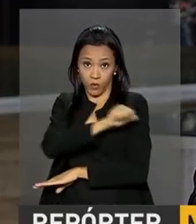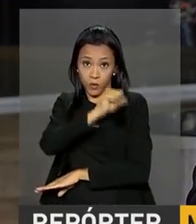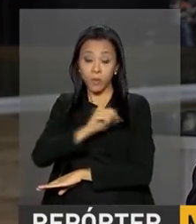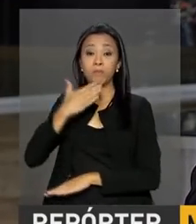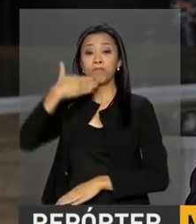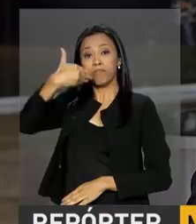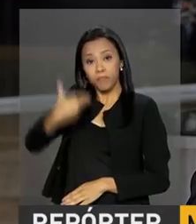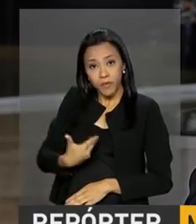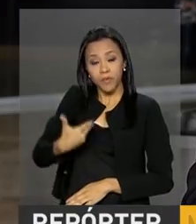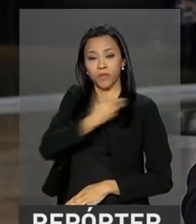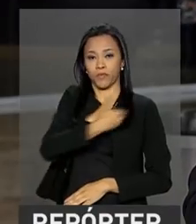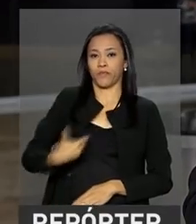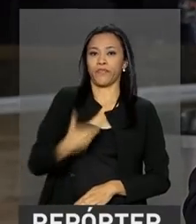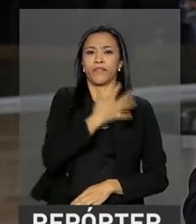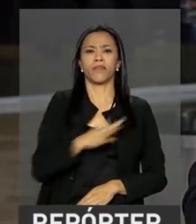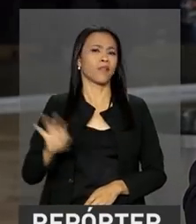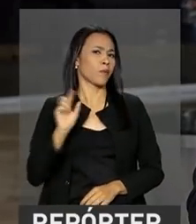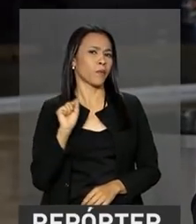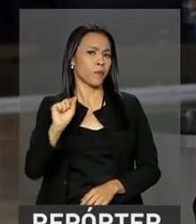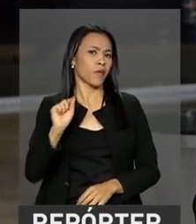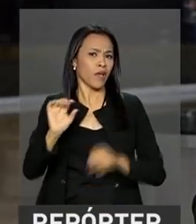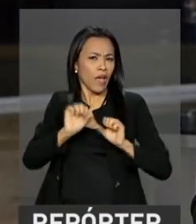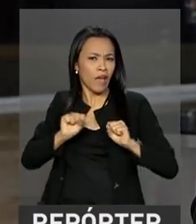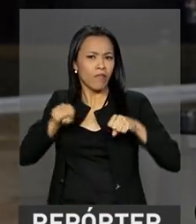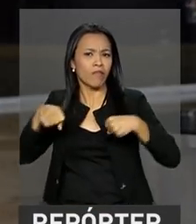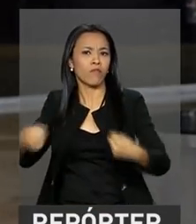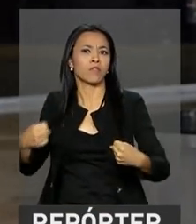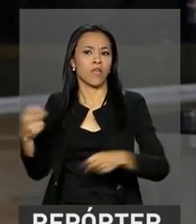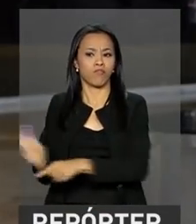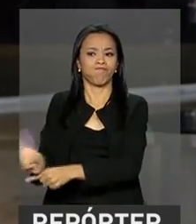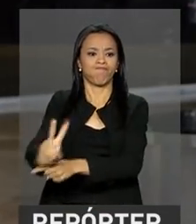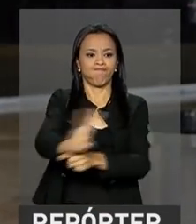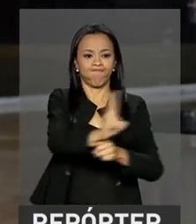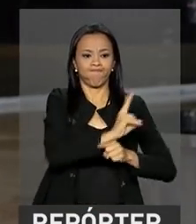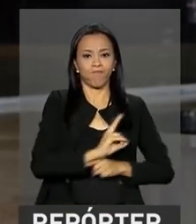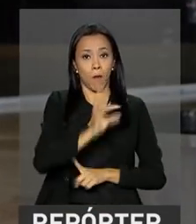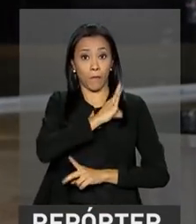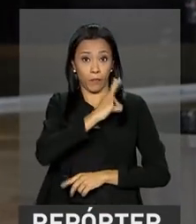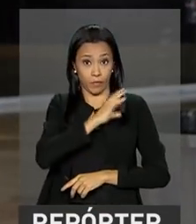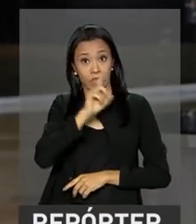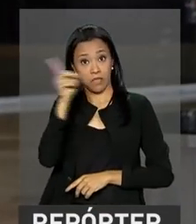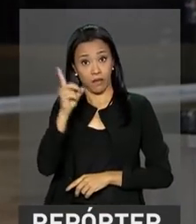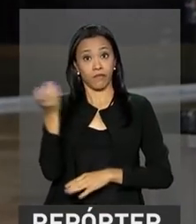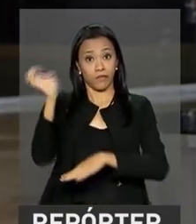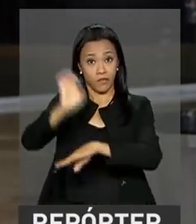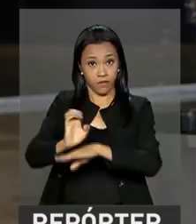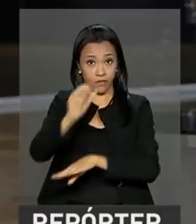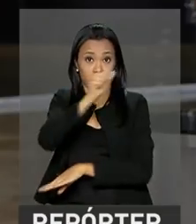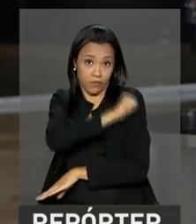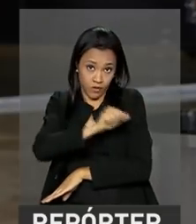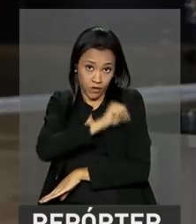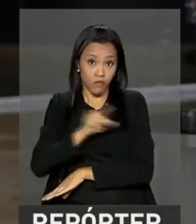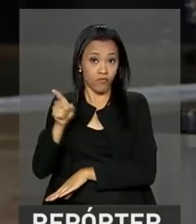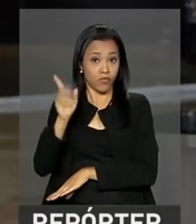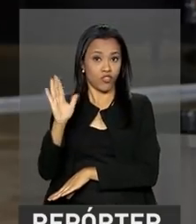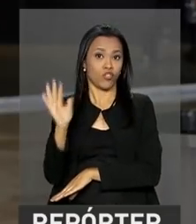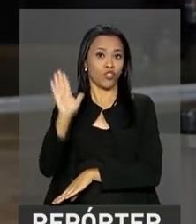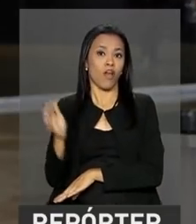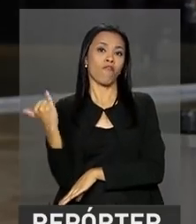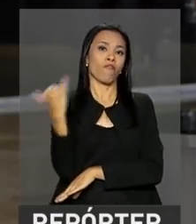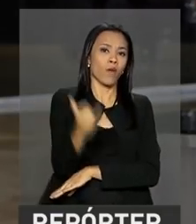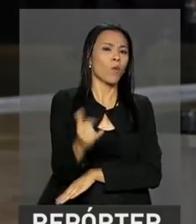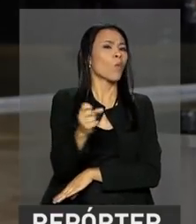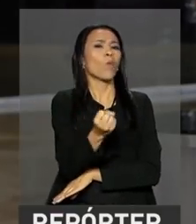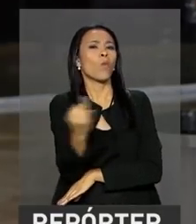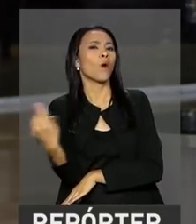solicitou ajuda federal para reforçar o policiamento no estado do Rio de Janeiro. Como você falou, são